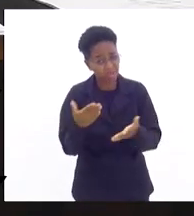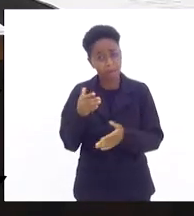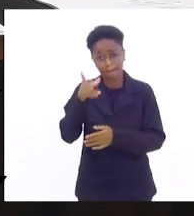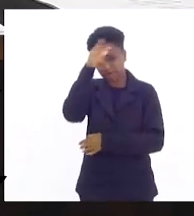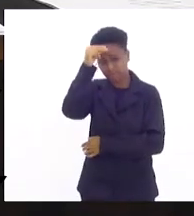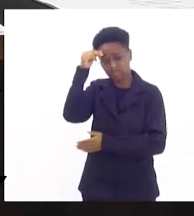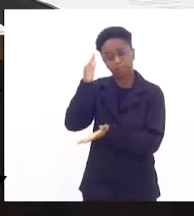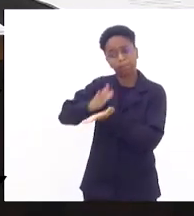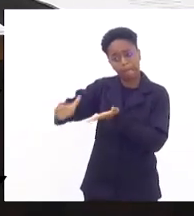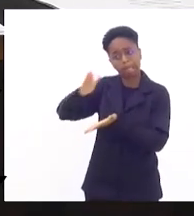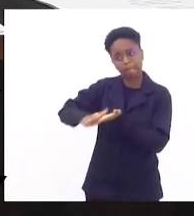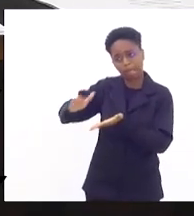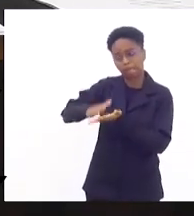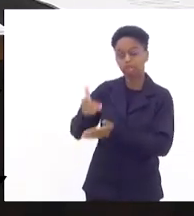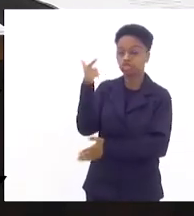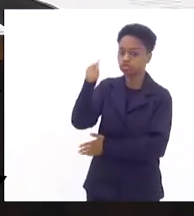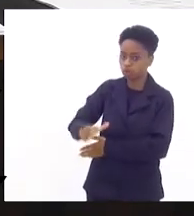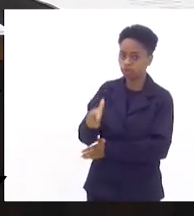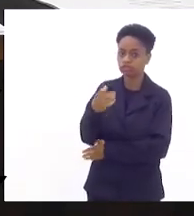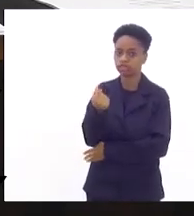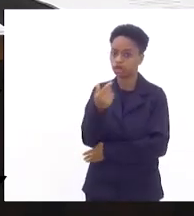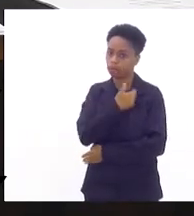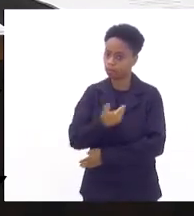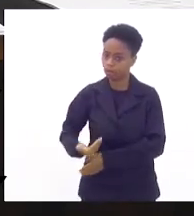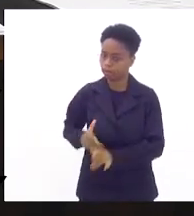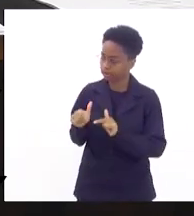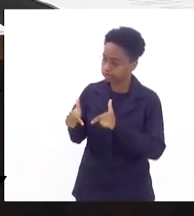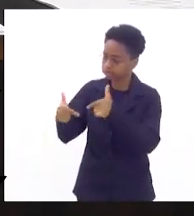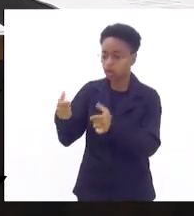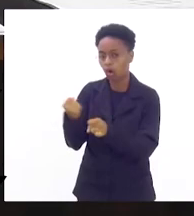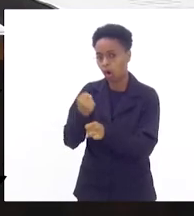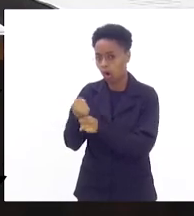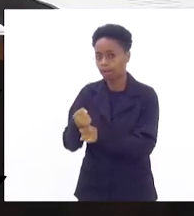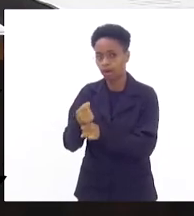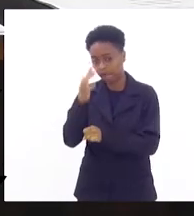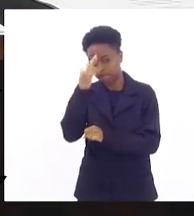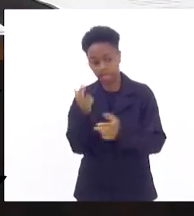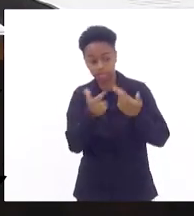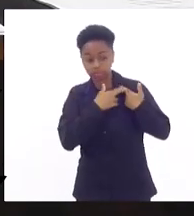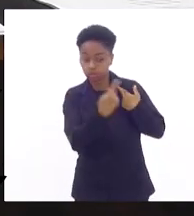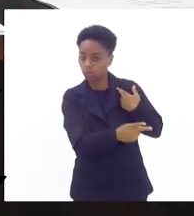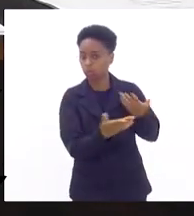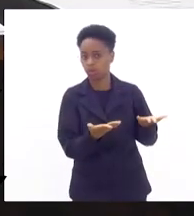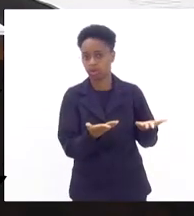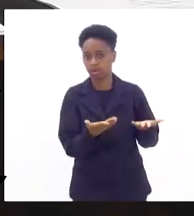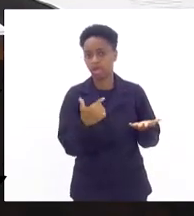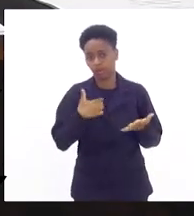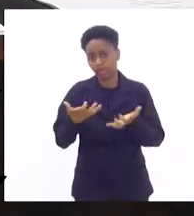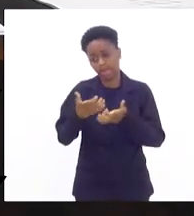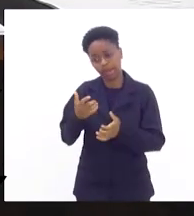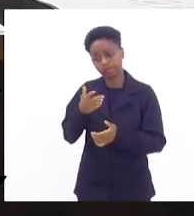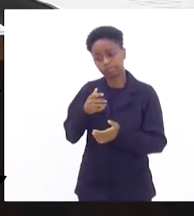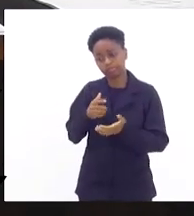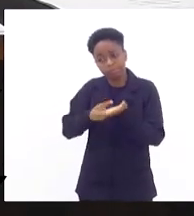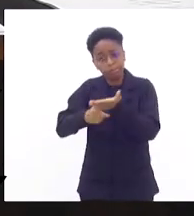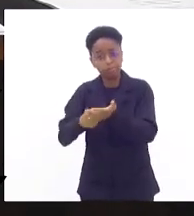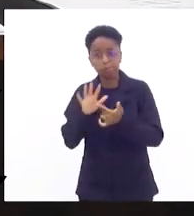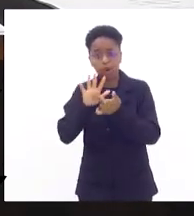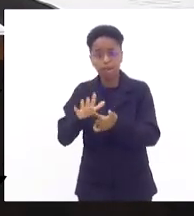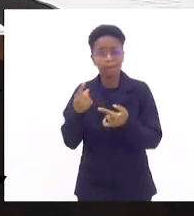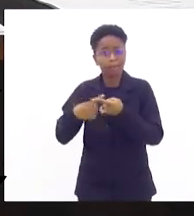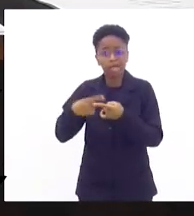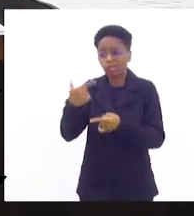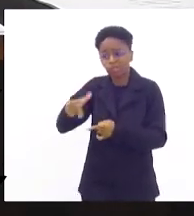gastar mais uma vez o dinheiro público para executar a obra de água e esgoto. É só isso que eu queria, confirmação, porque vocês não tem projeto